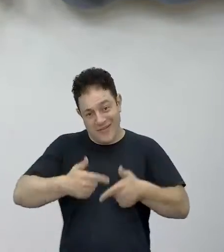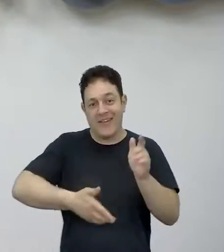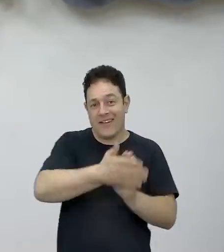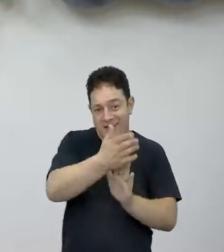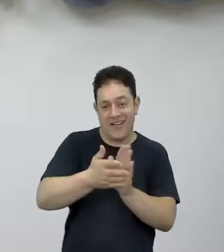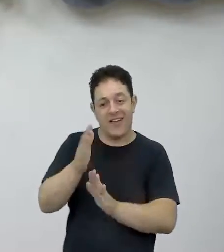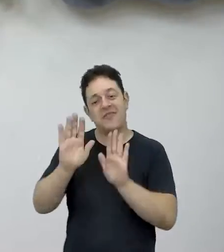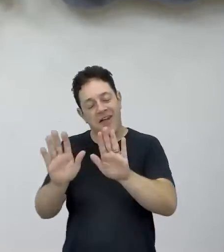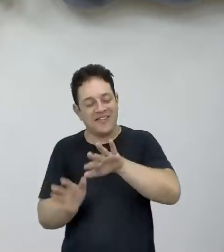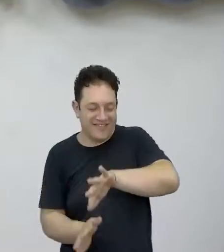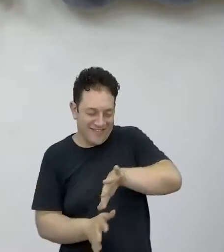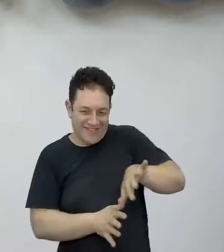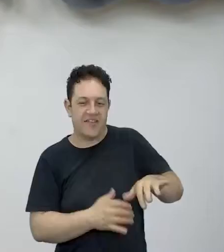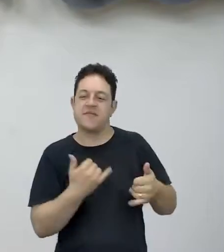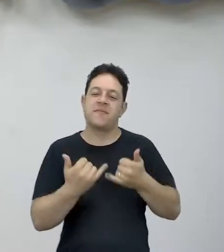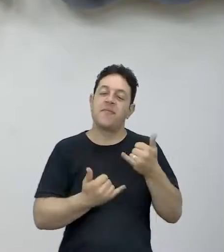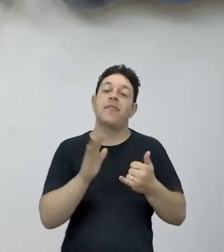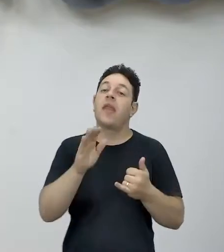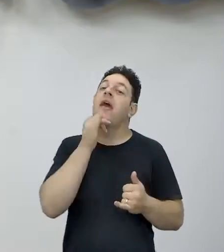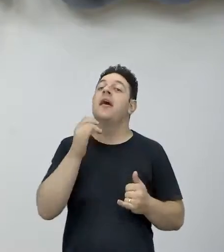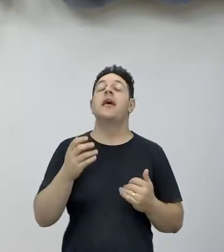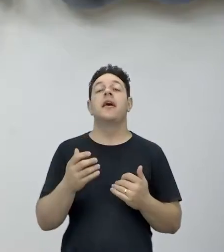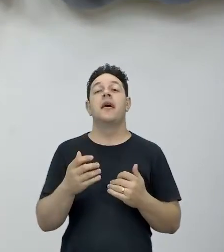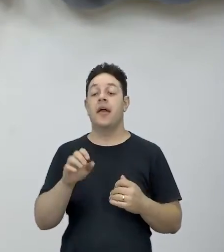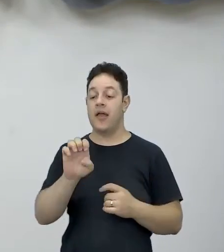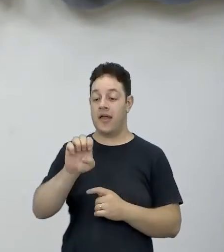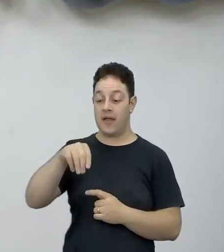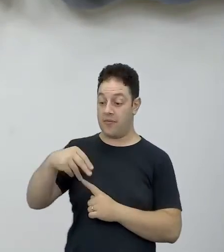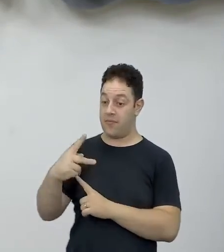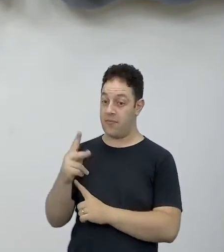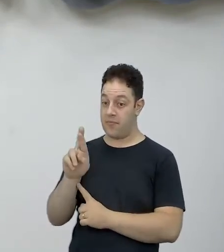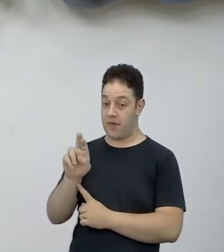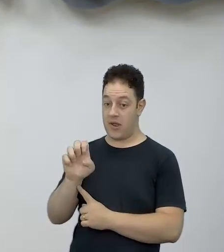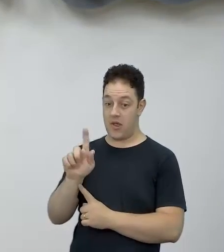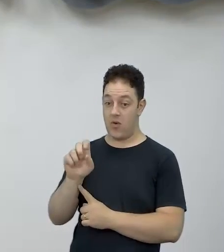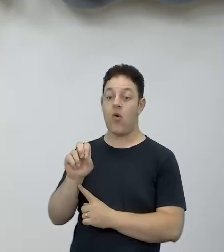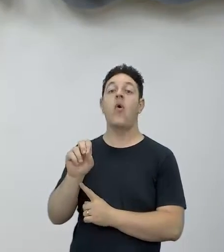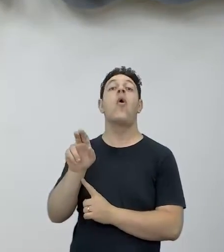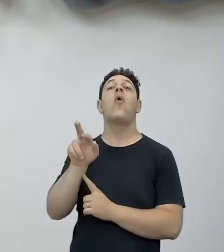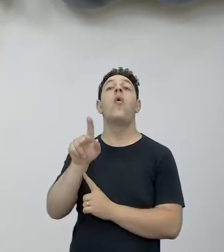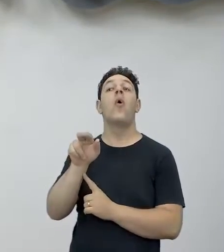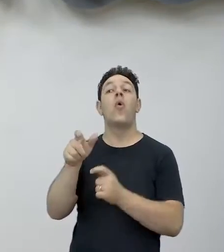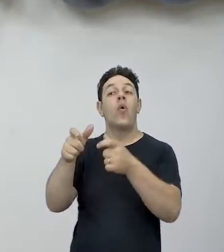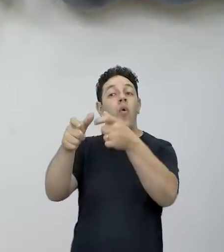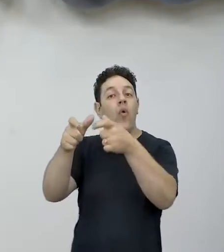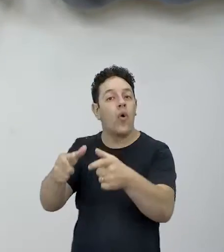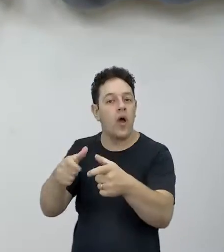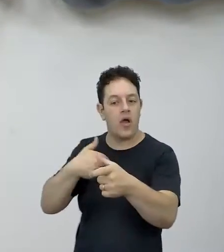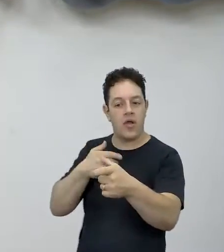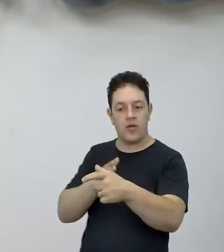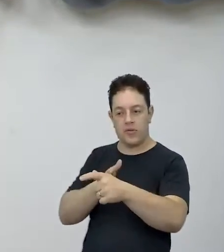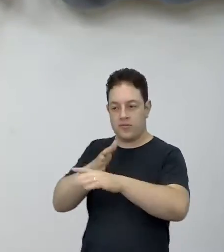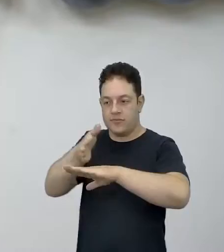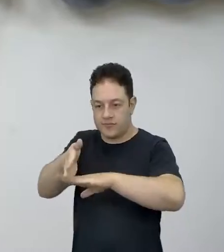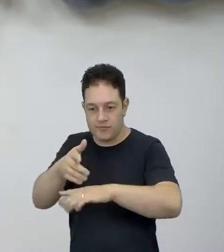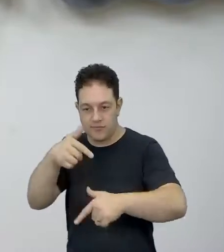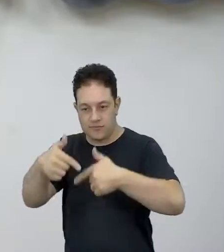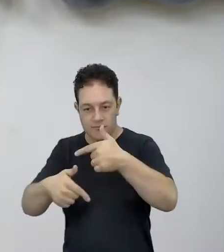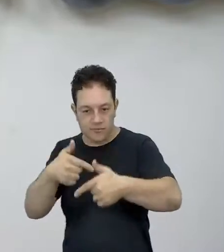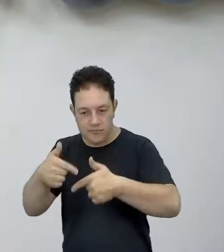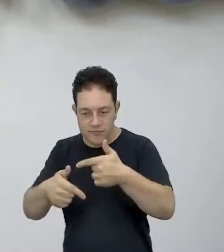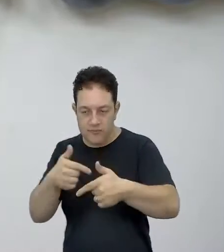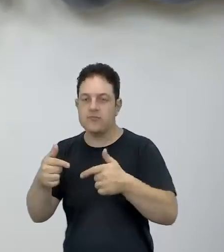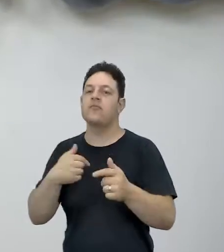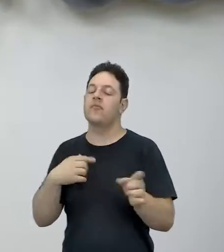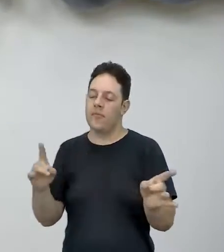parte, para mim, emprego é um lugar que você vai lá, bate o cartão, realiza uma tarefa, recebe seu salário no fim do mês e